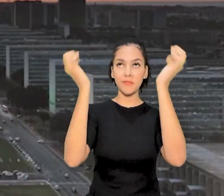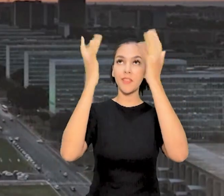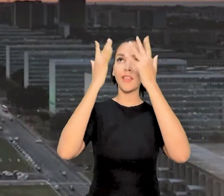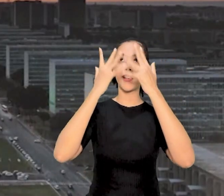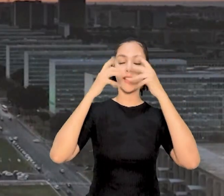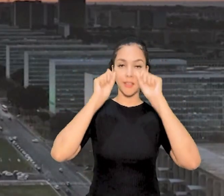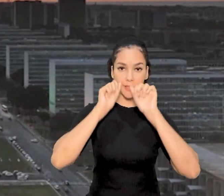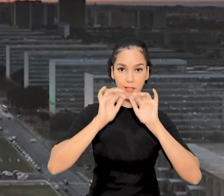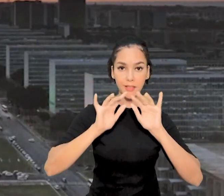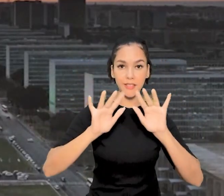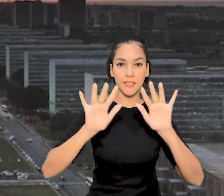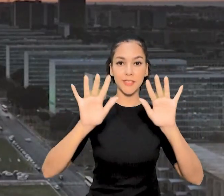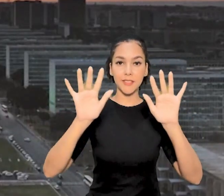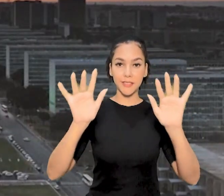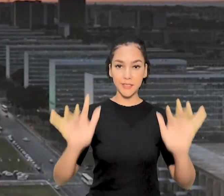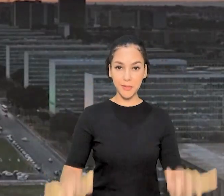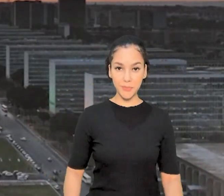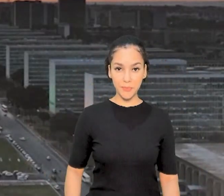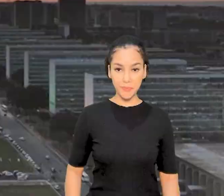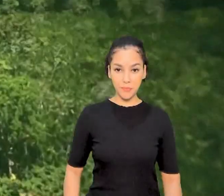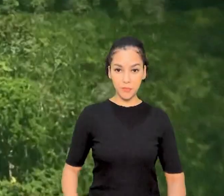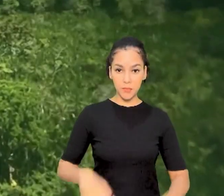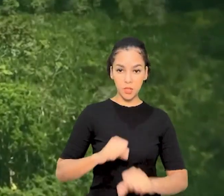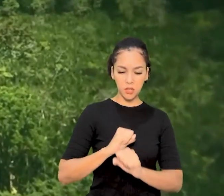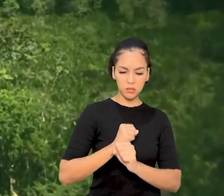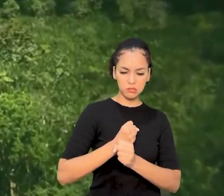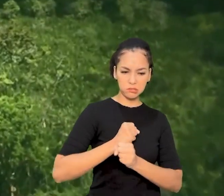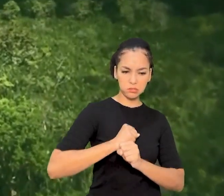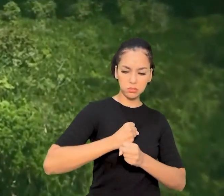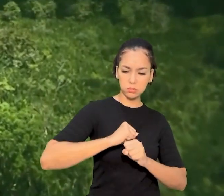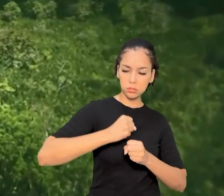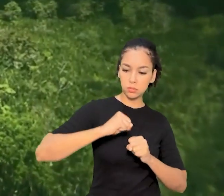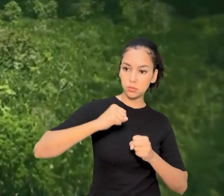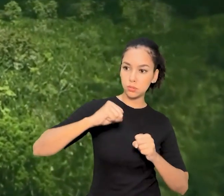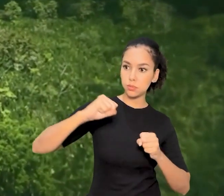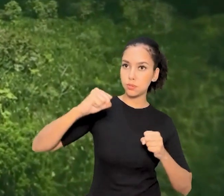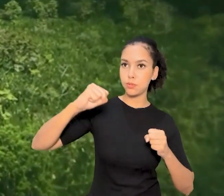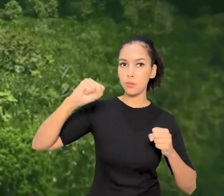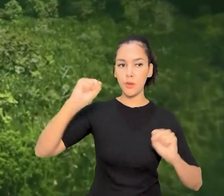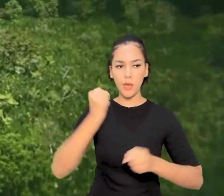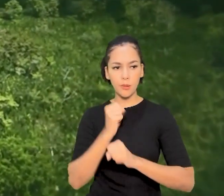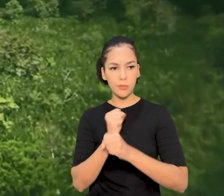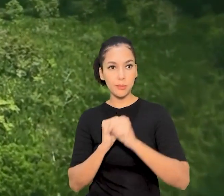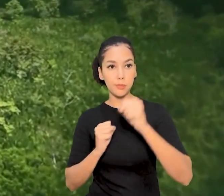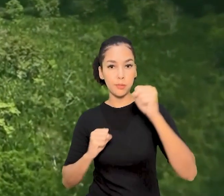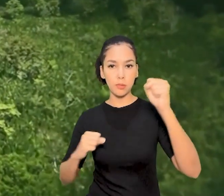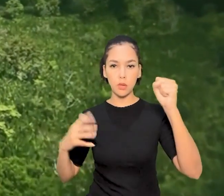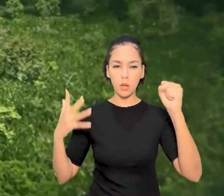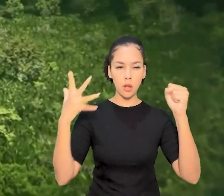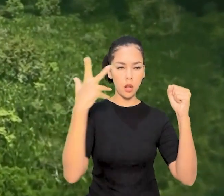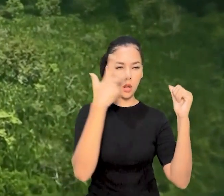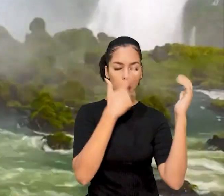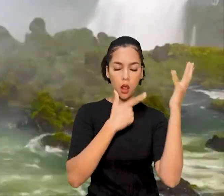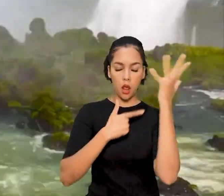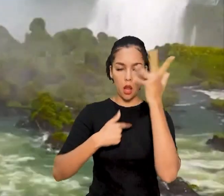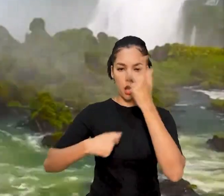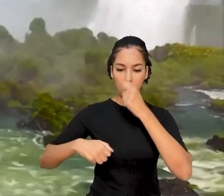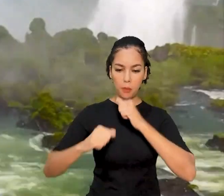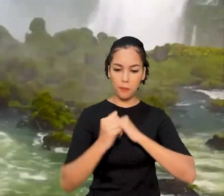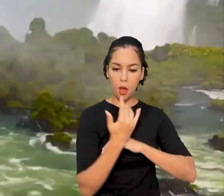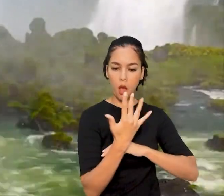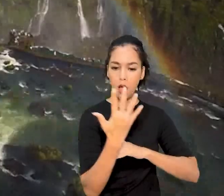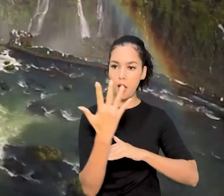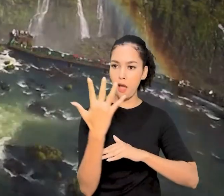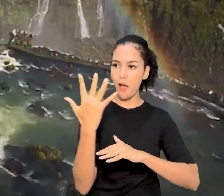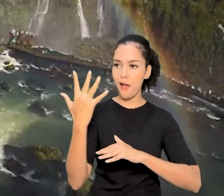outroo resplandece Gigante pela própria natureza desas for